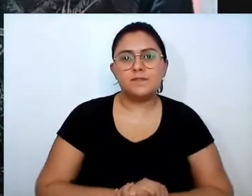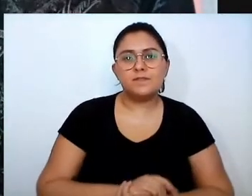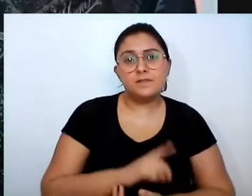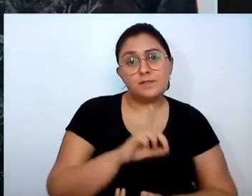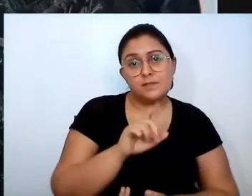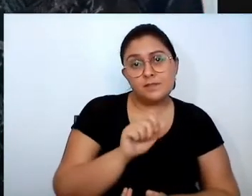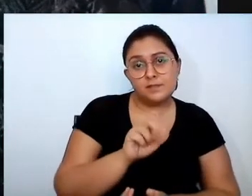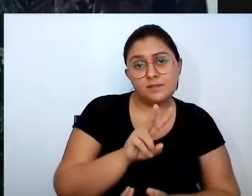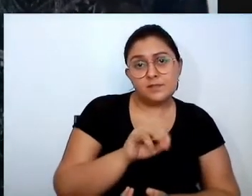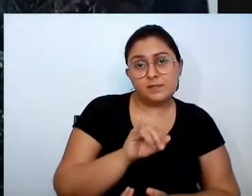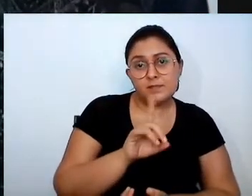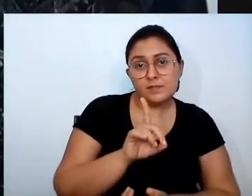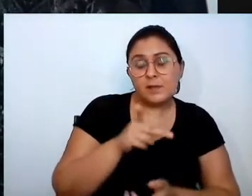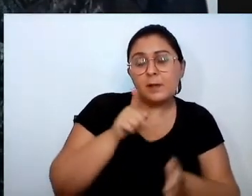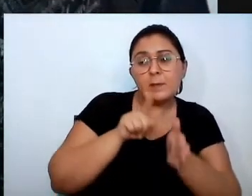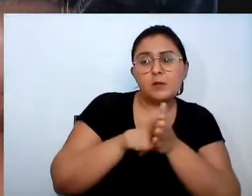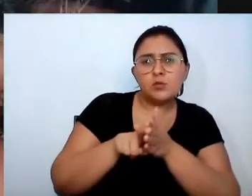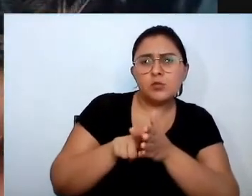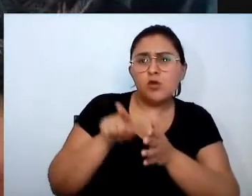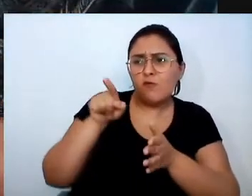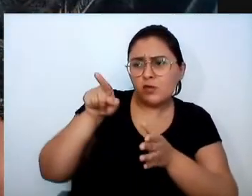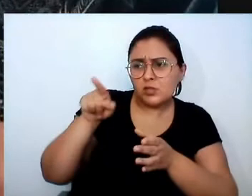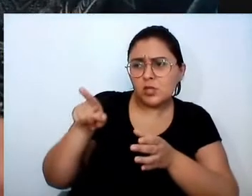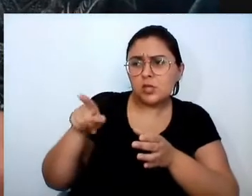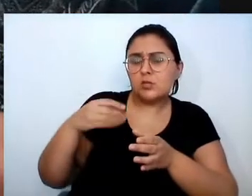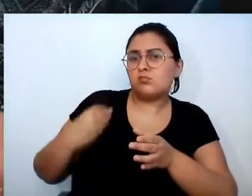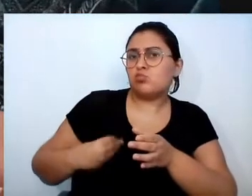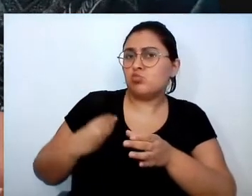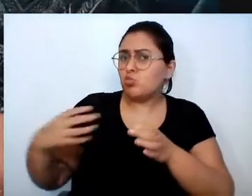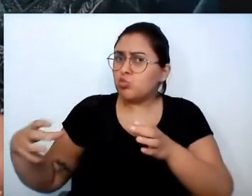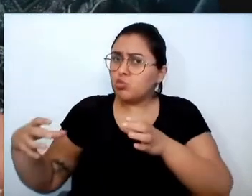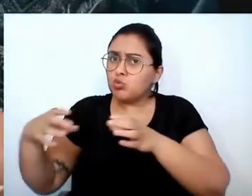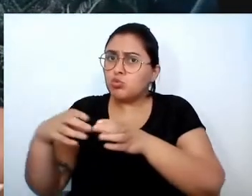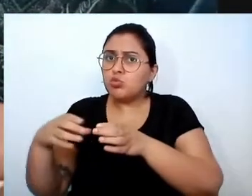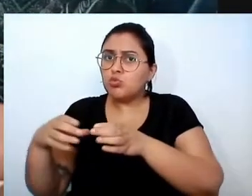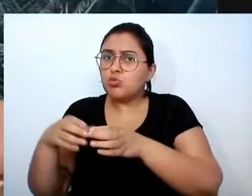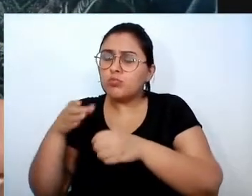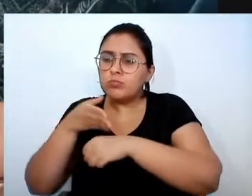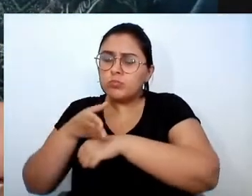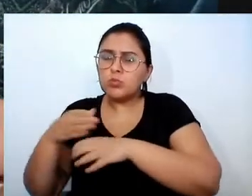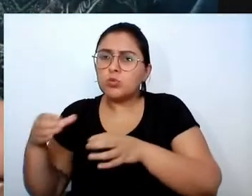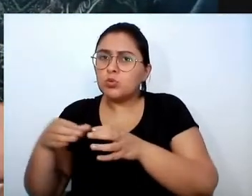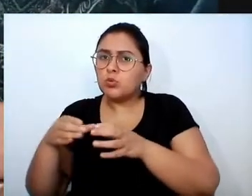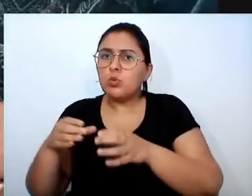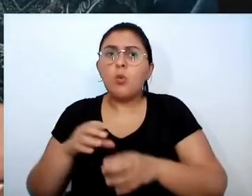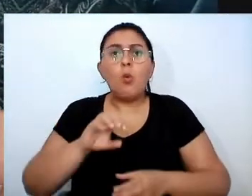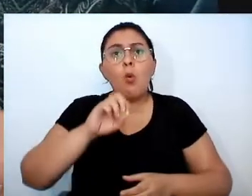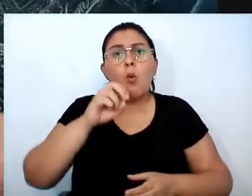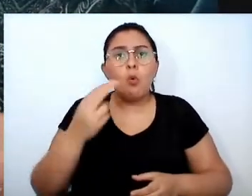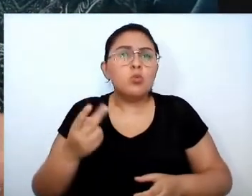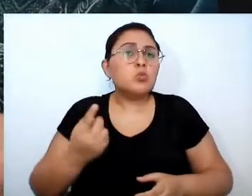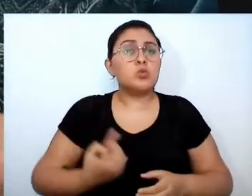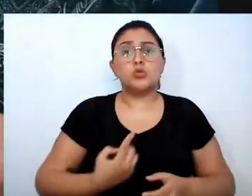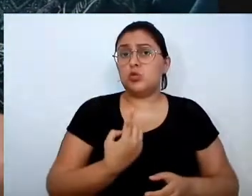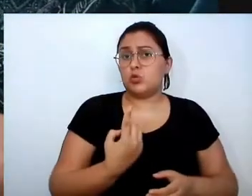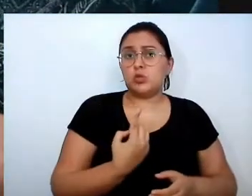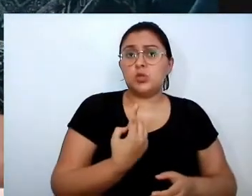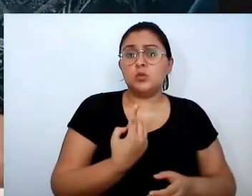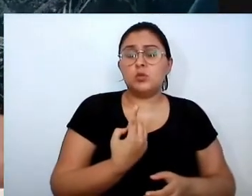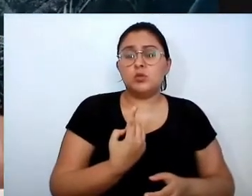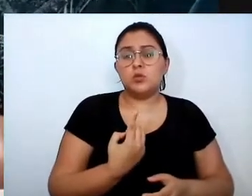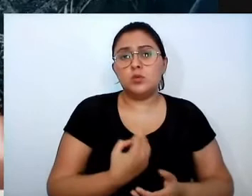sim. E aí existia algum grupo que você participava, ou você ia ensaiando sozinho mesmo, ia experimentando, né, o